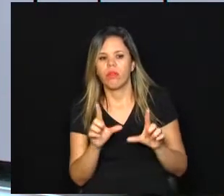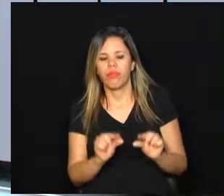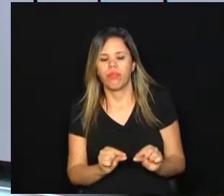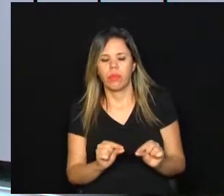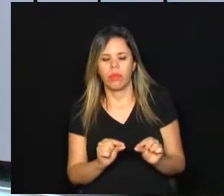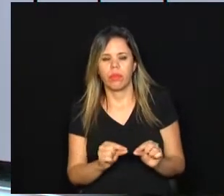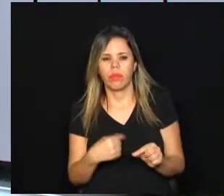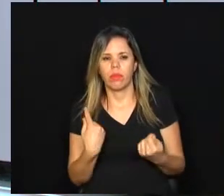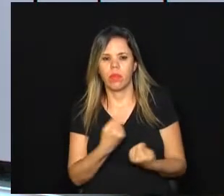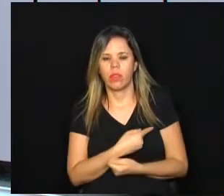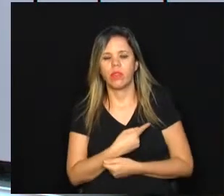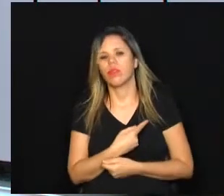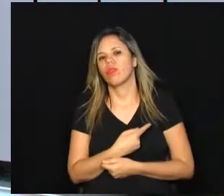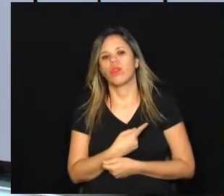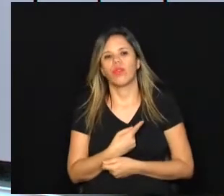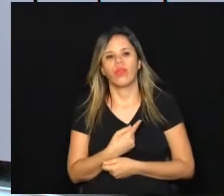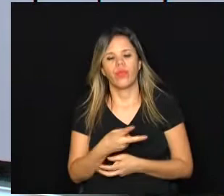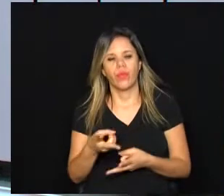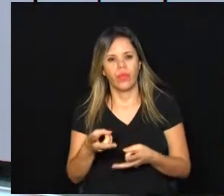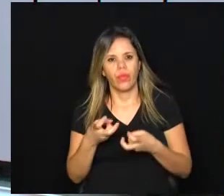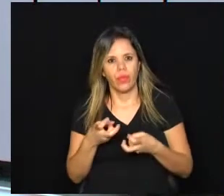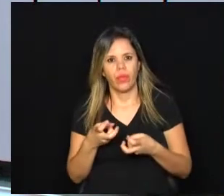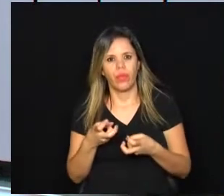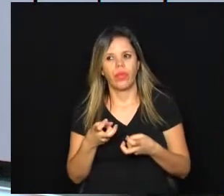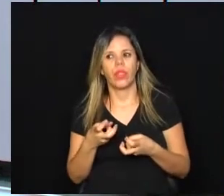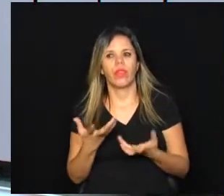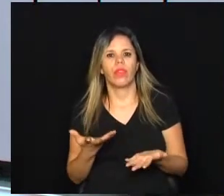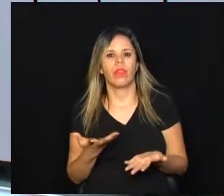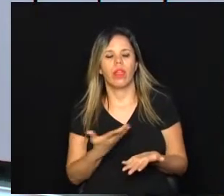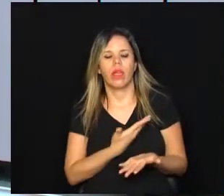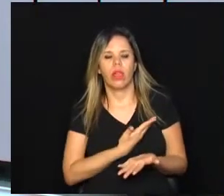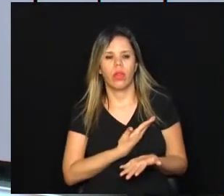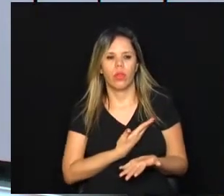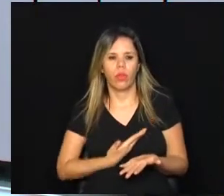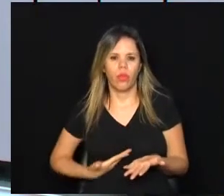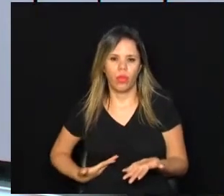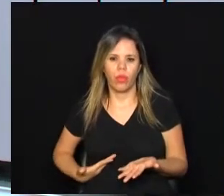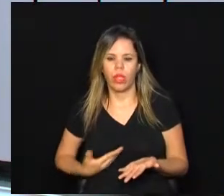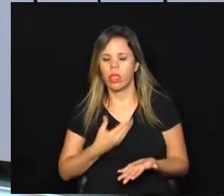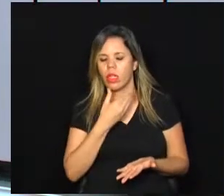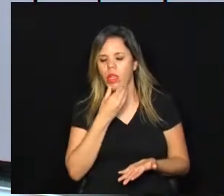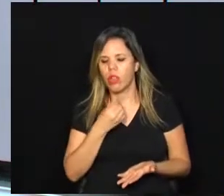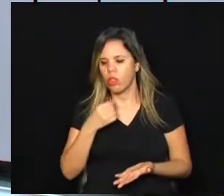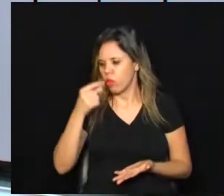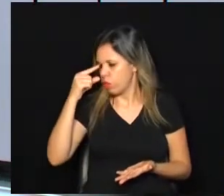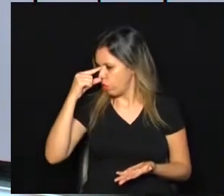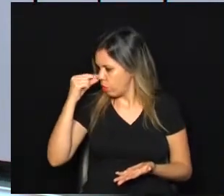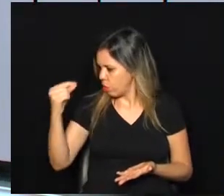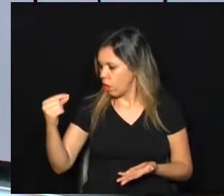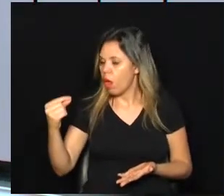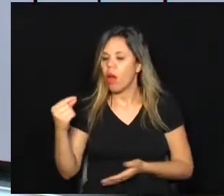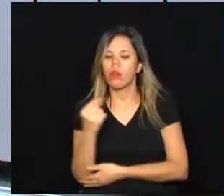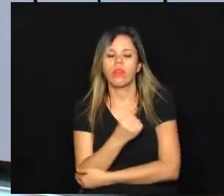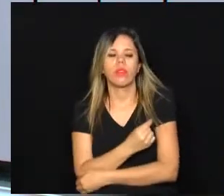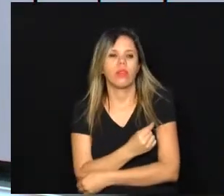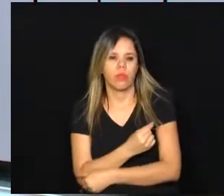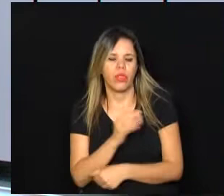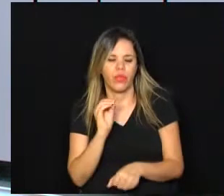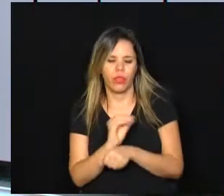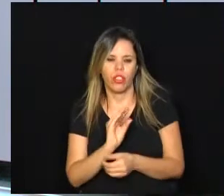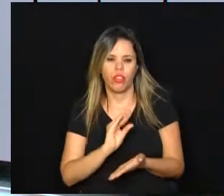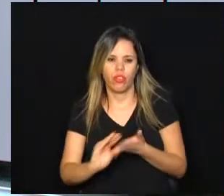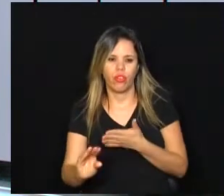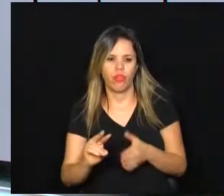que o governador Alckmin, a partir disso, ele investiu para finalizar a represa de São Lourenço e fazer essa transposição.